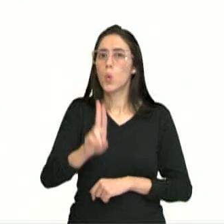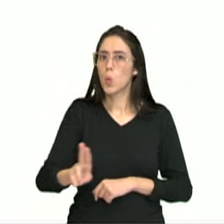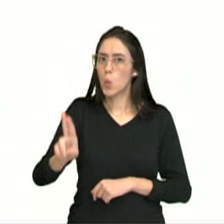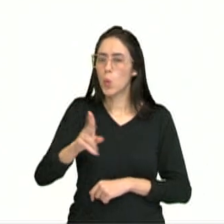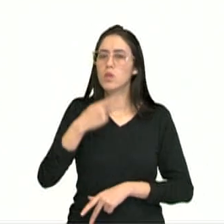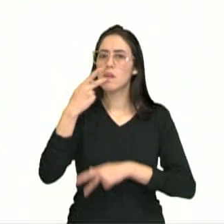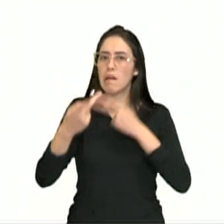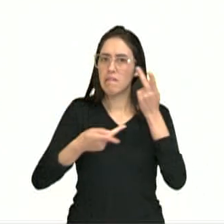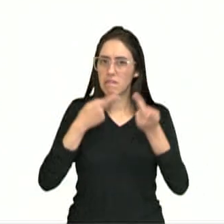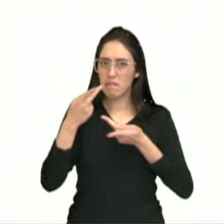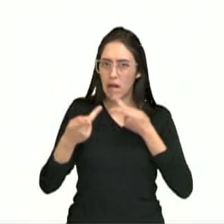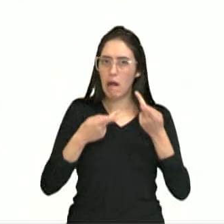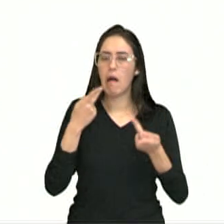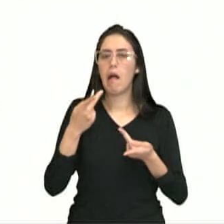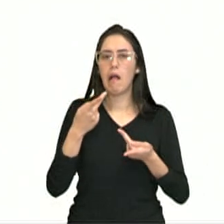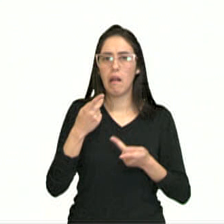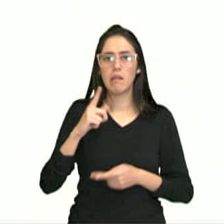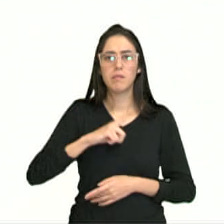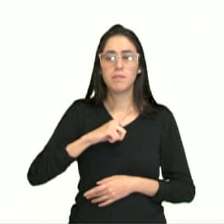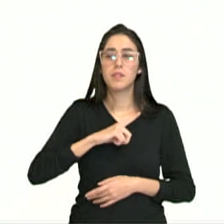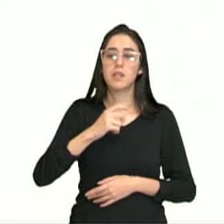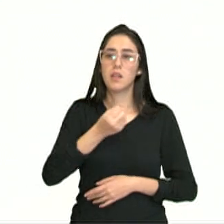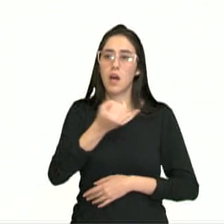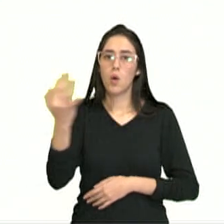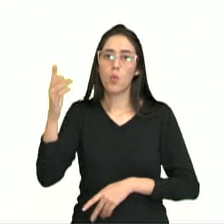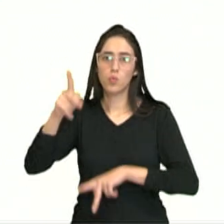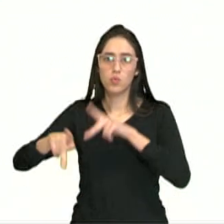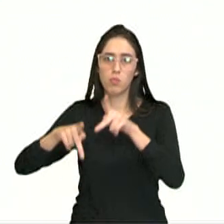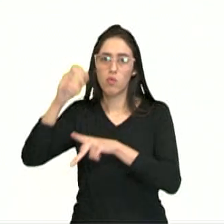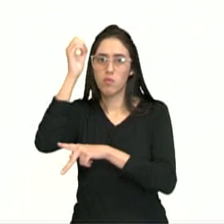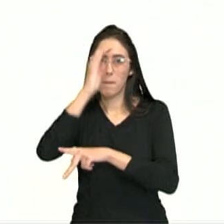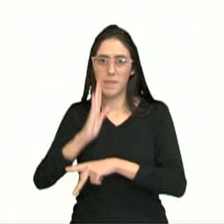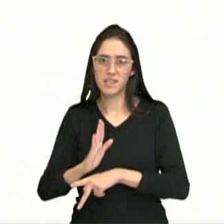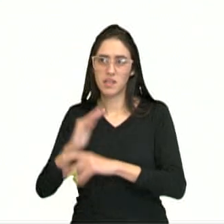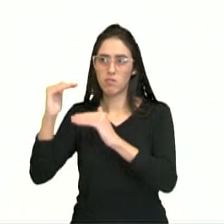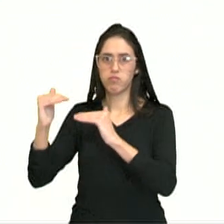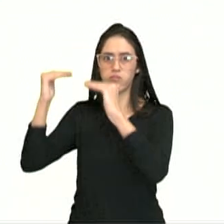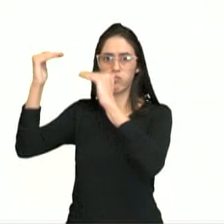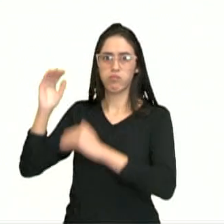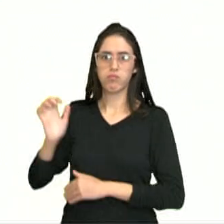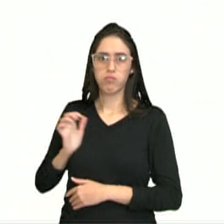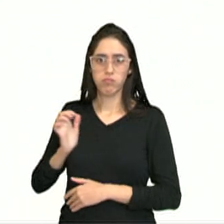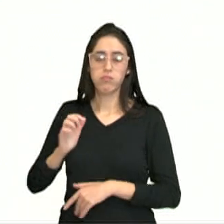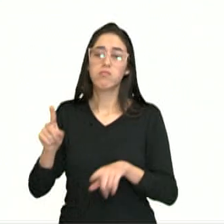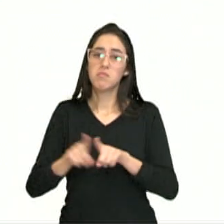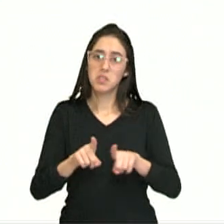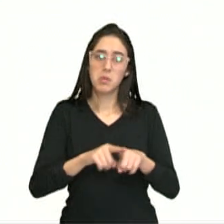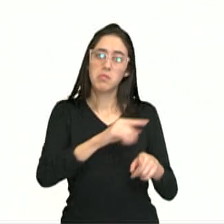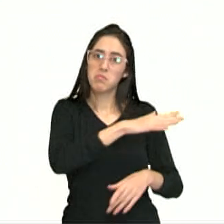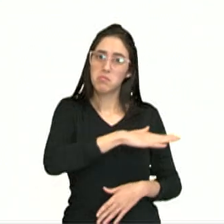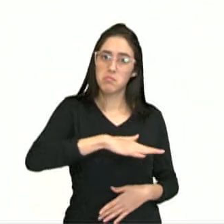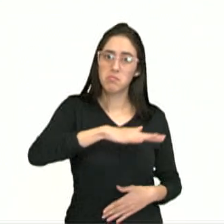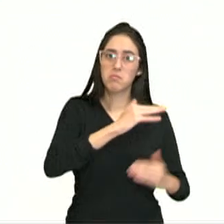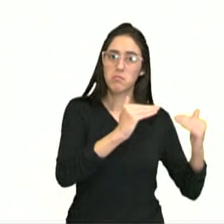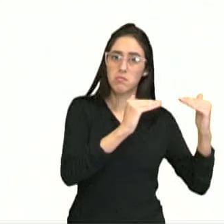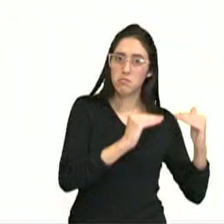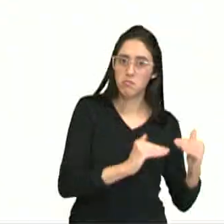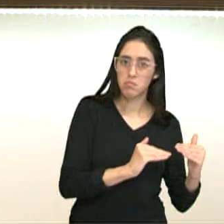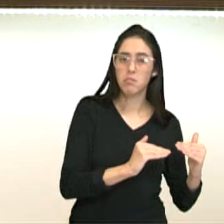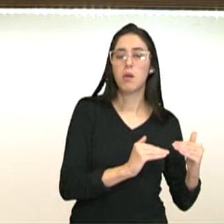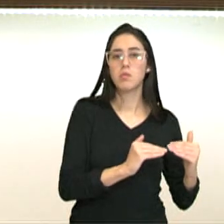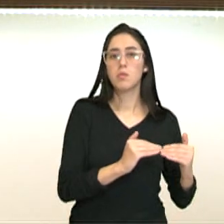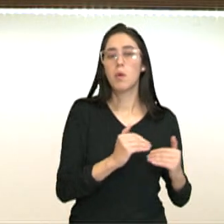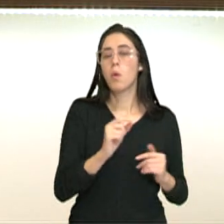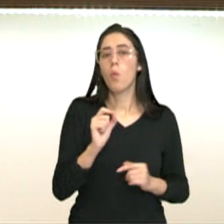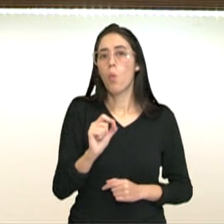muito, seja brasileiros de classes sociais mais altas até as classes mais baixas. Por quê? Porque